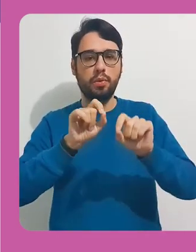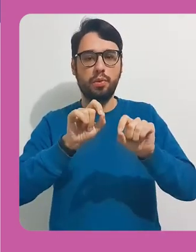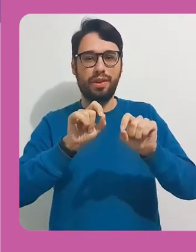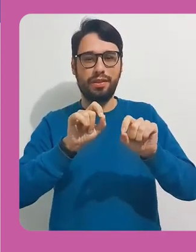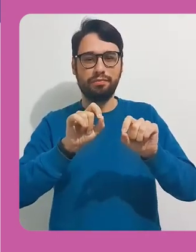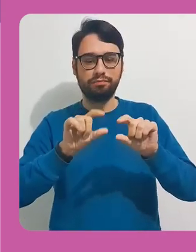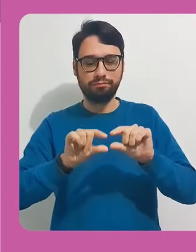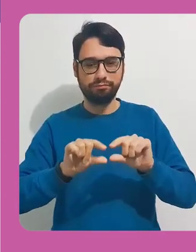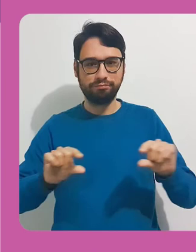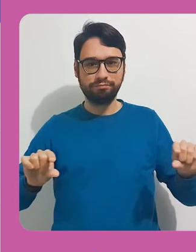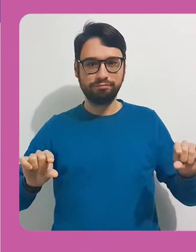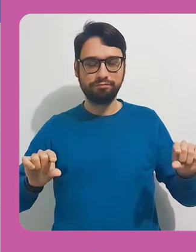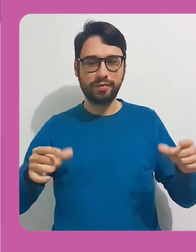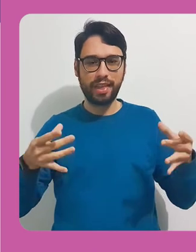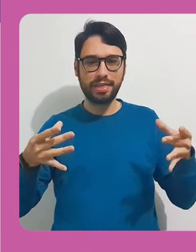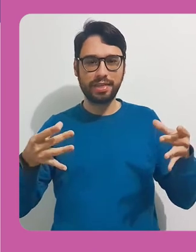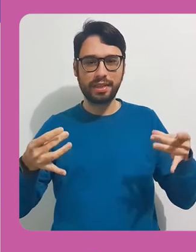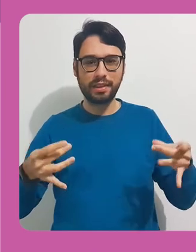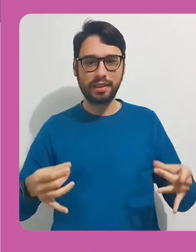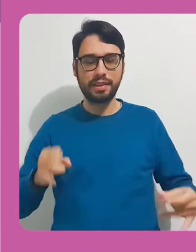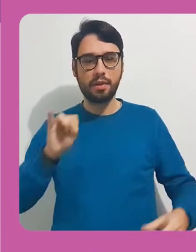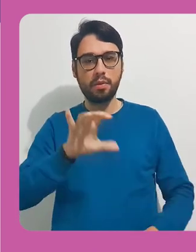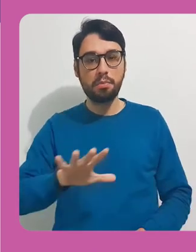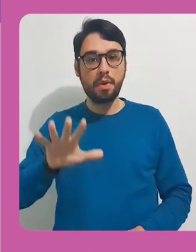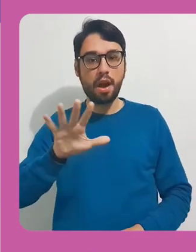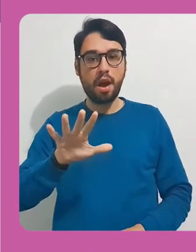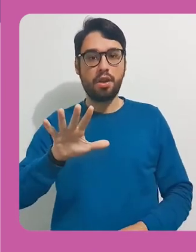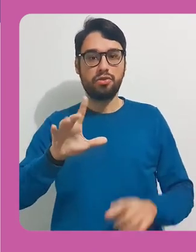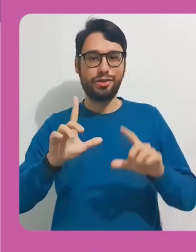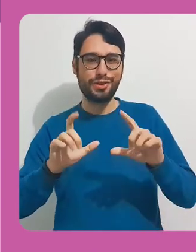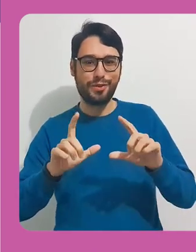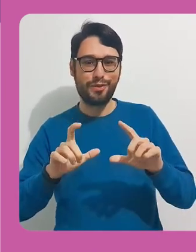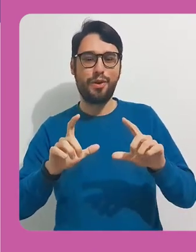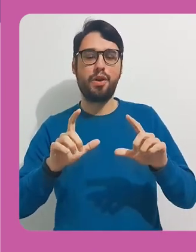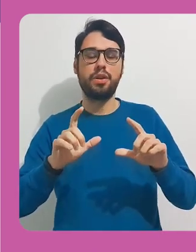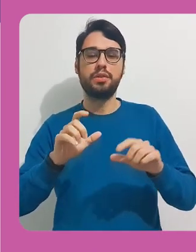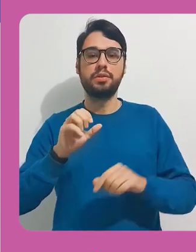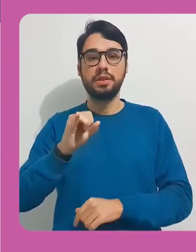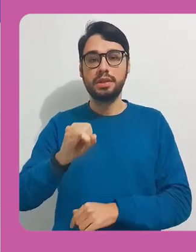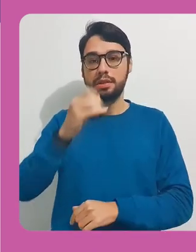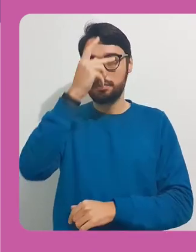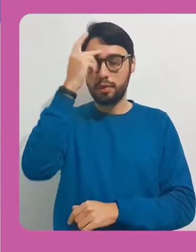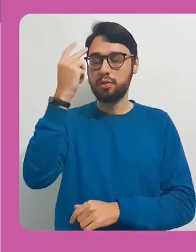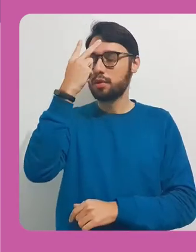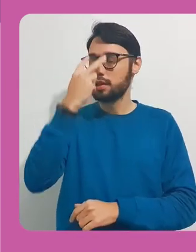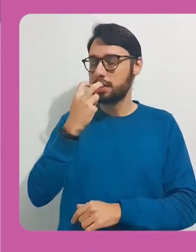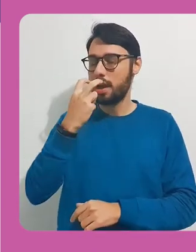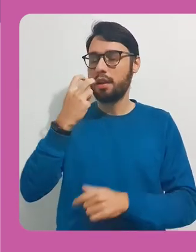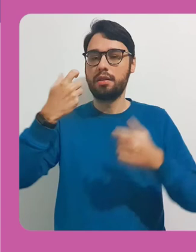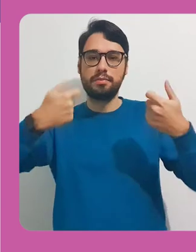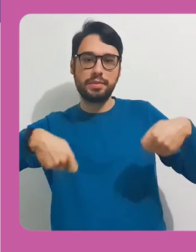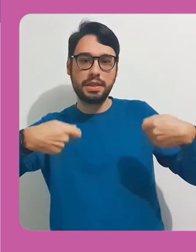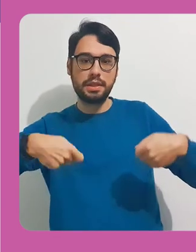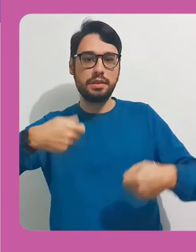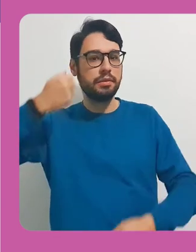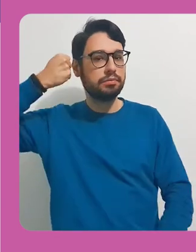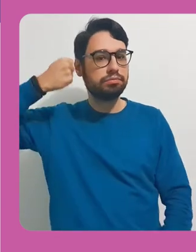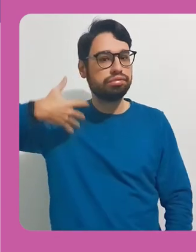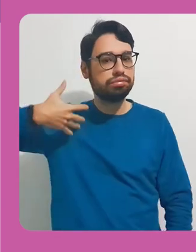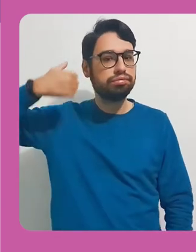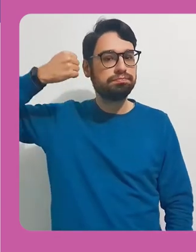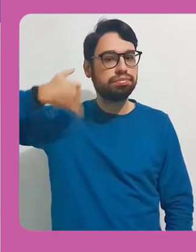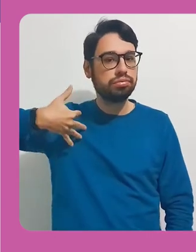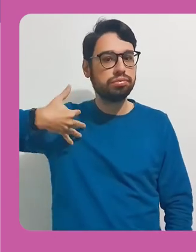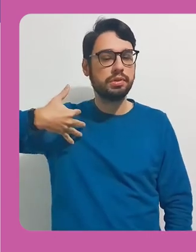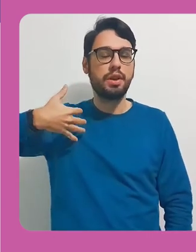uma descrição da sua foto para os deficientes visuais, né?